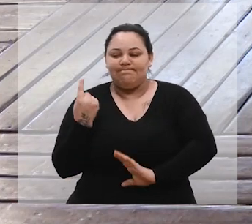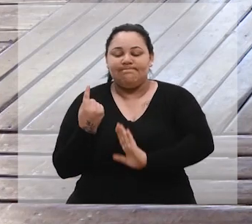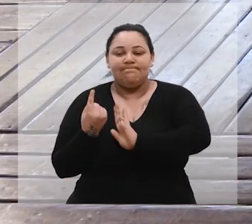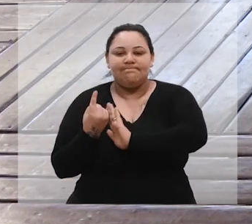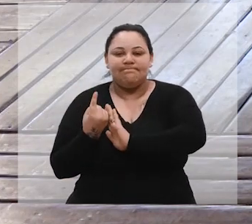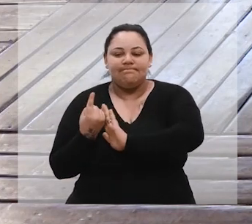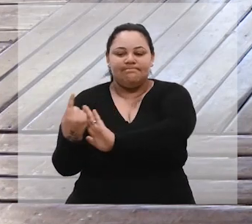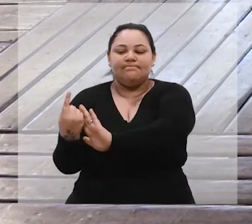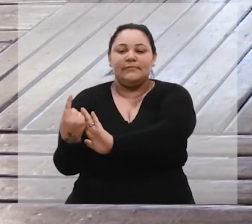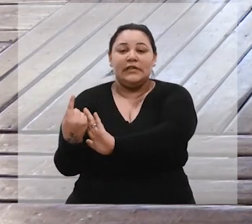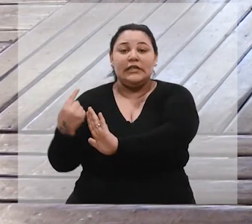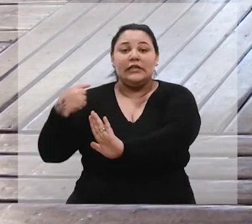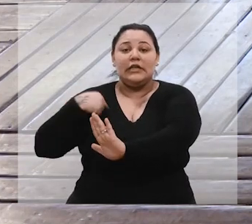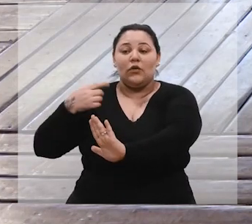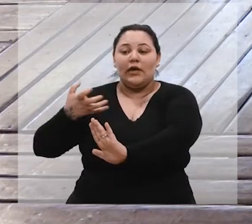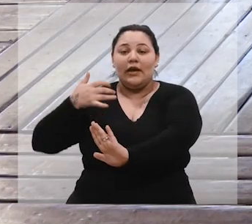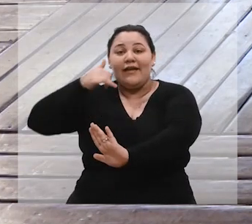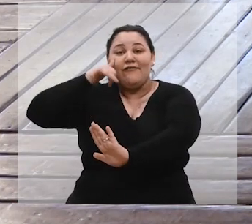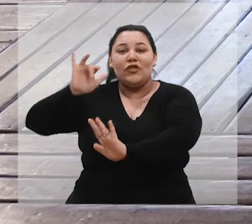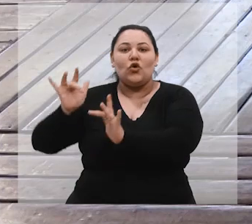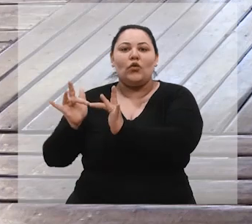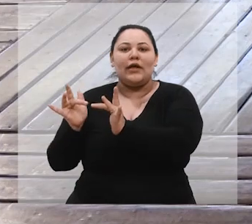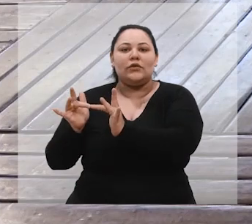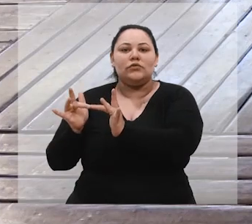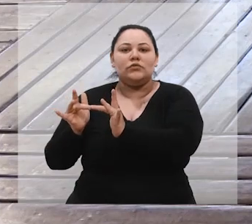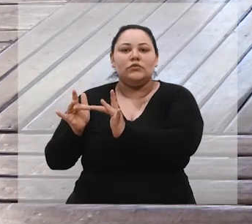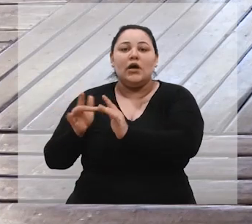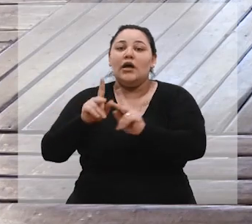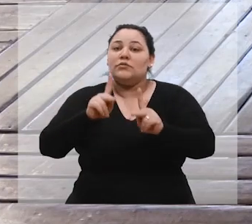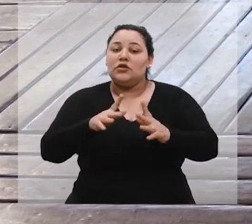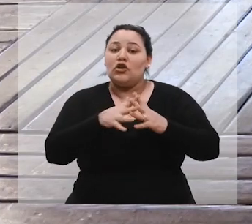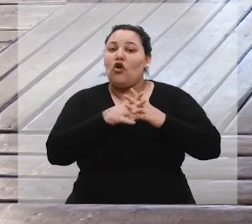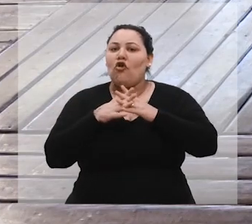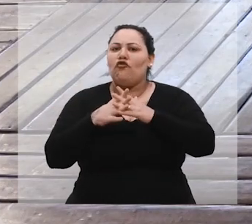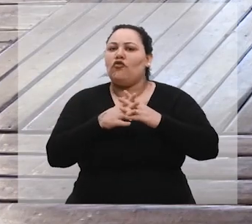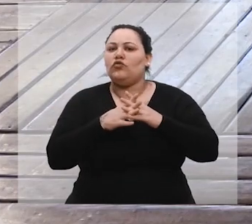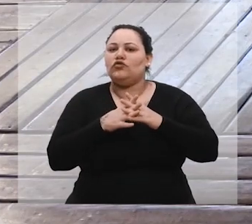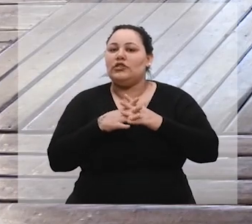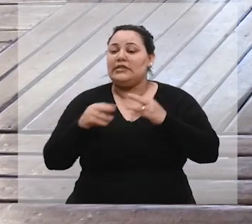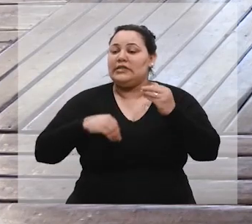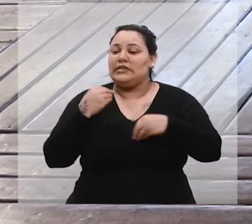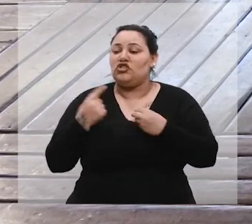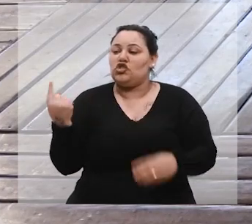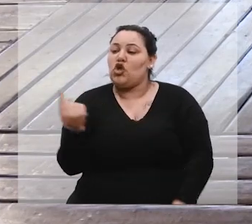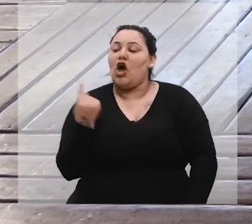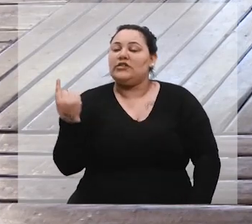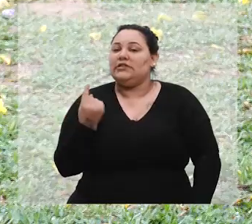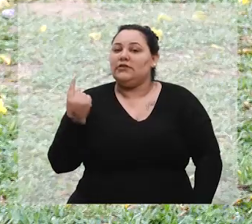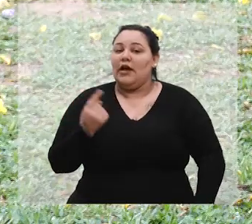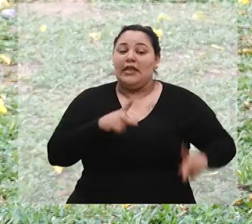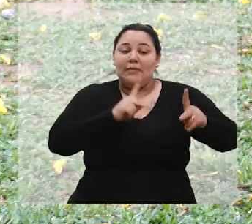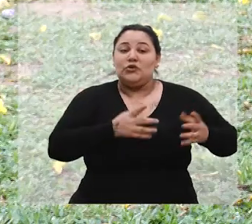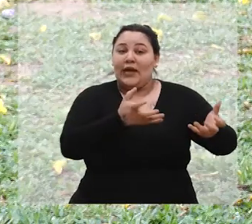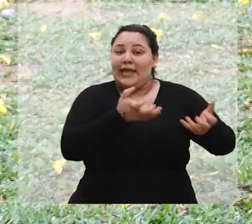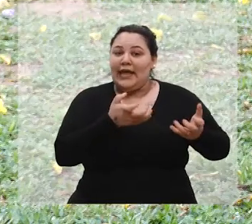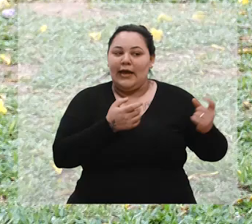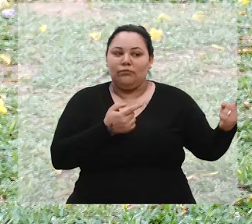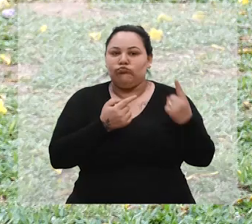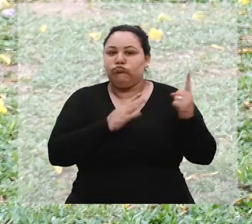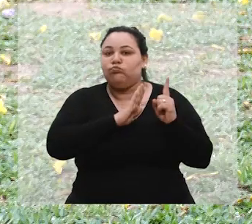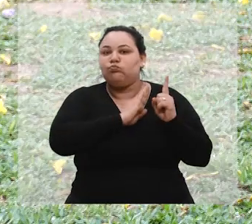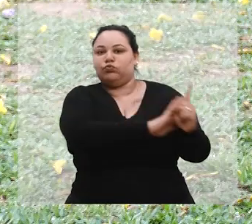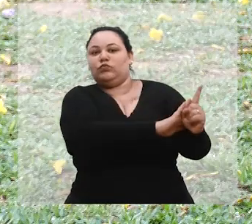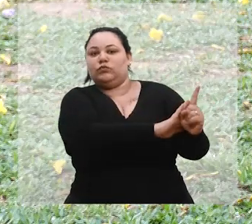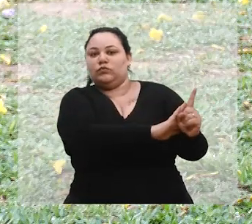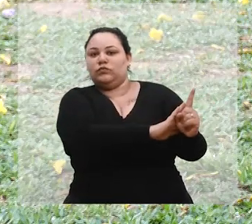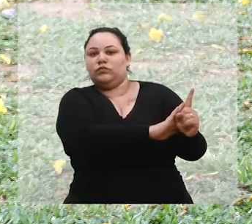solidão, onde eu evito contato com o outro. Tem muita gente que confunde solidão com isolamento, fala, agora eu já estou advertido. Eu não vou mais mirar no amor e